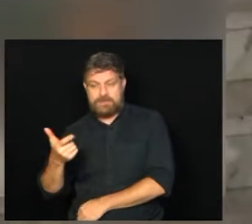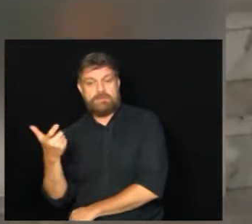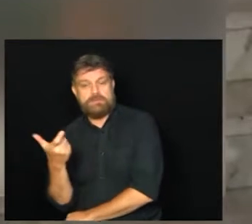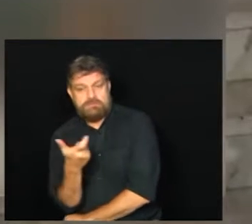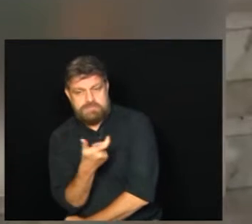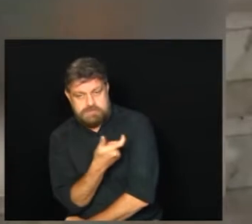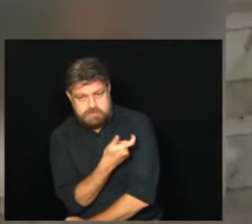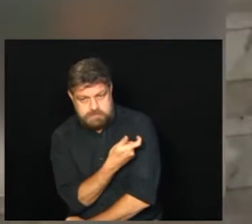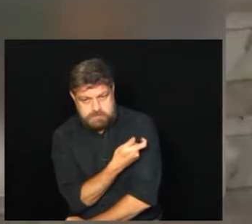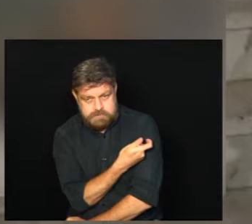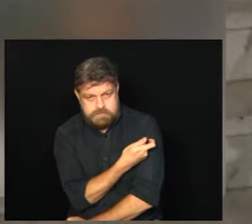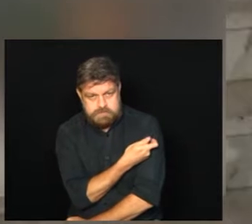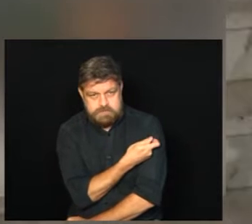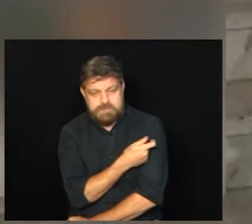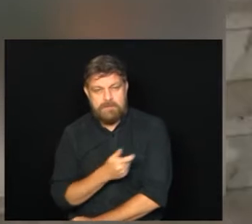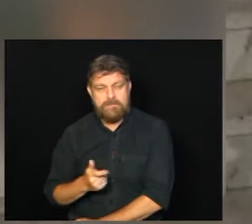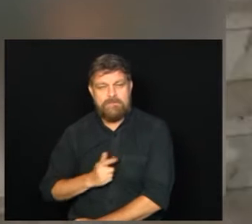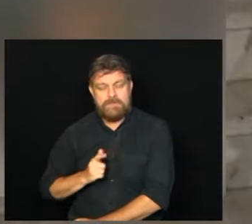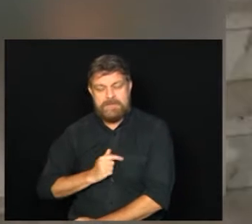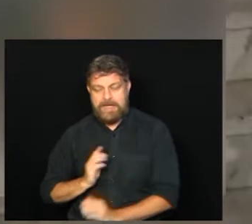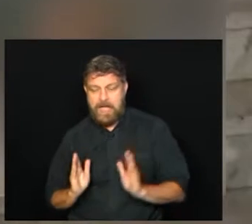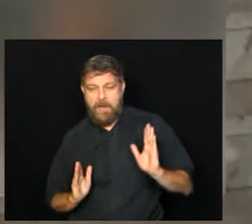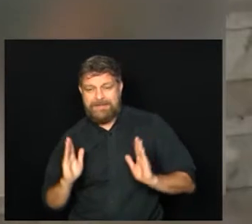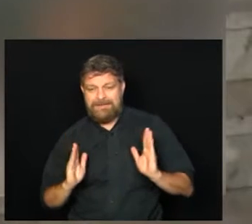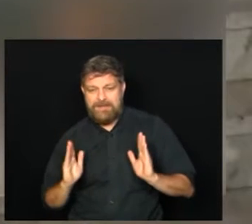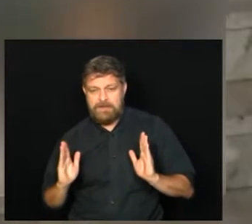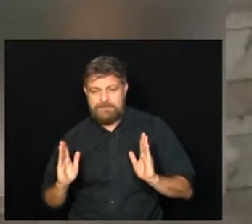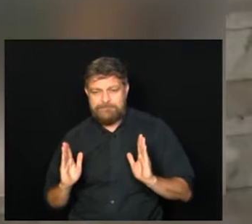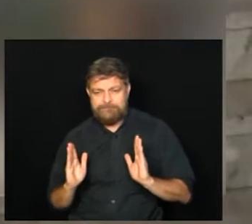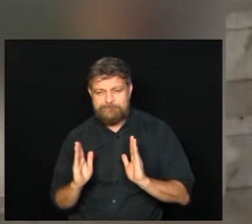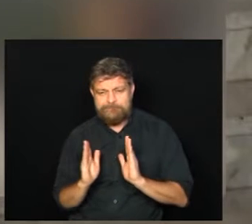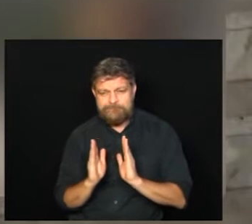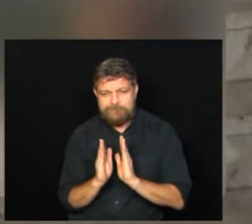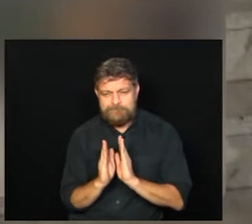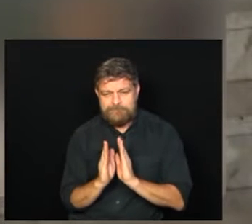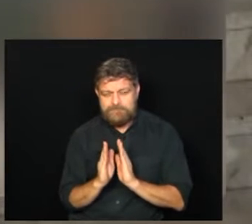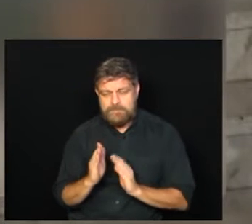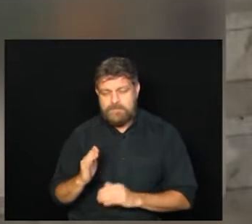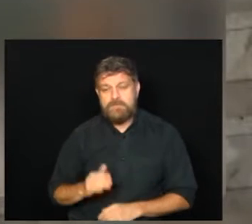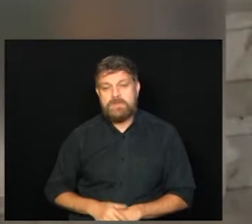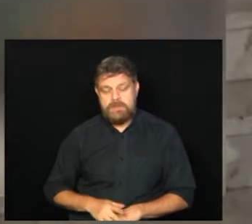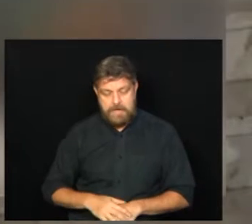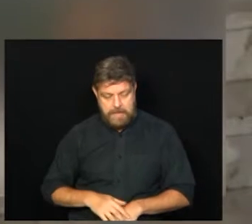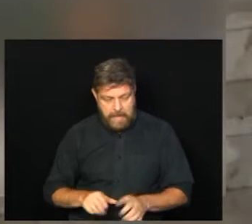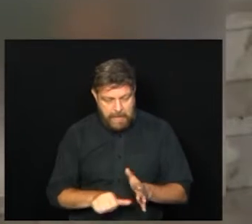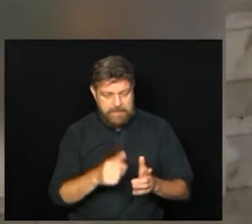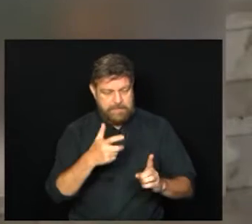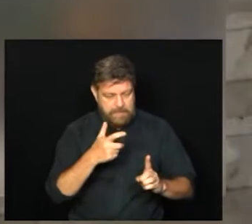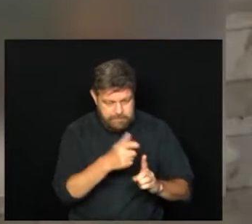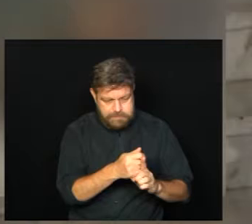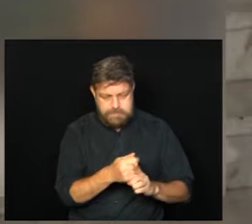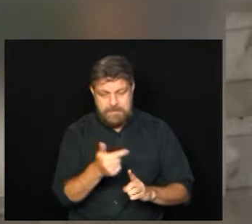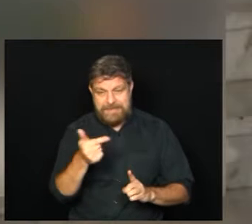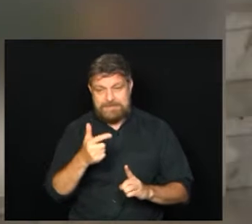dose das vacinas, diminuir o período, o espaço de tempo entre a primeira e a segunda dose.